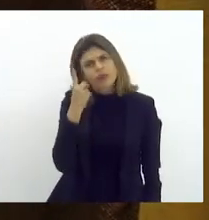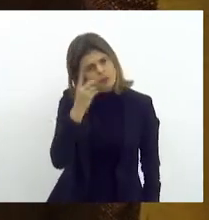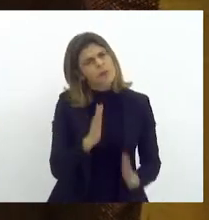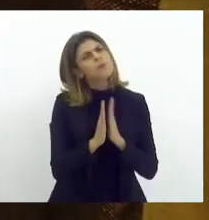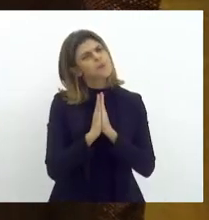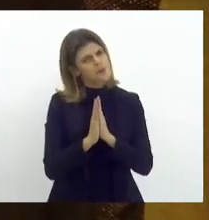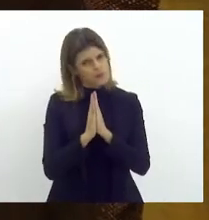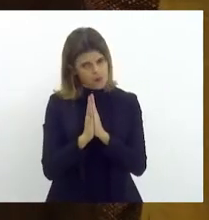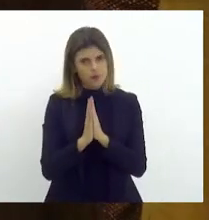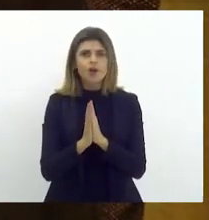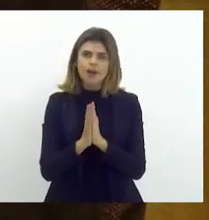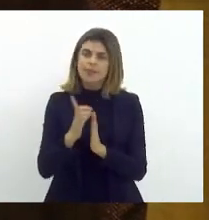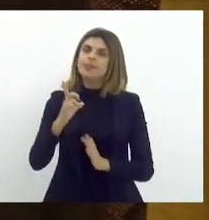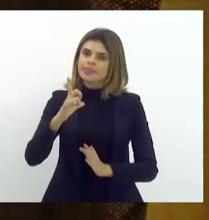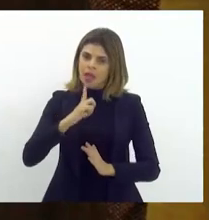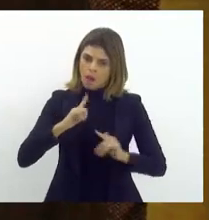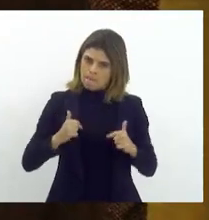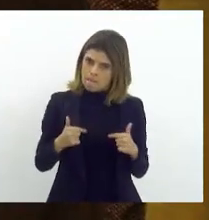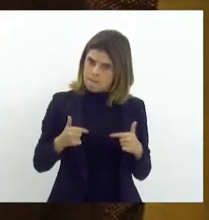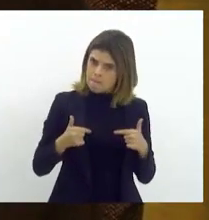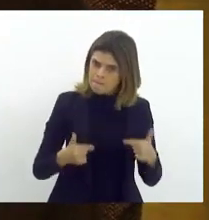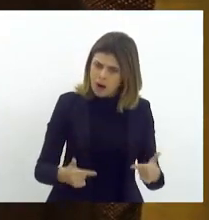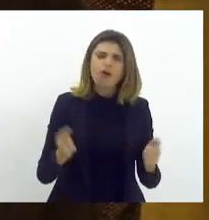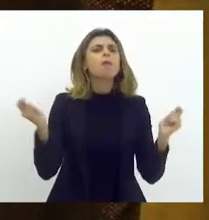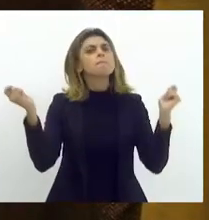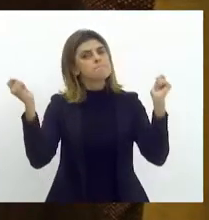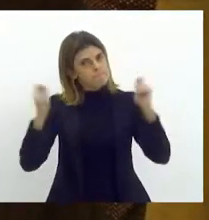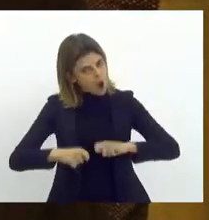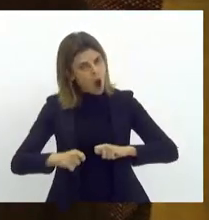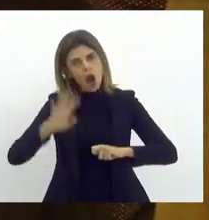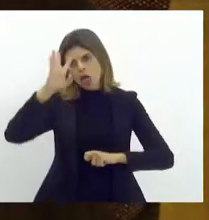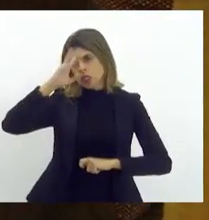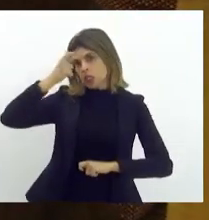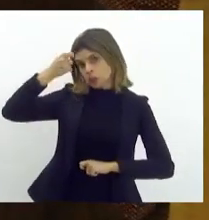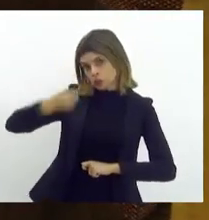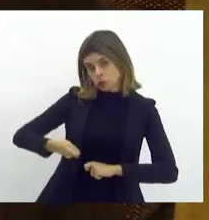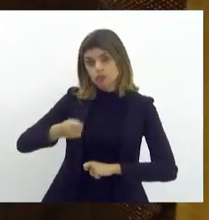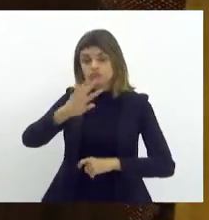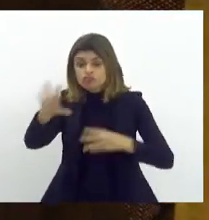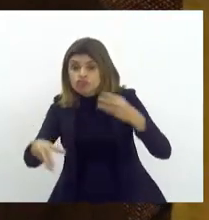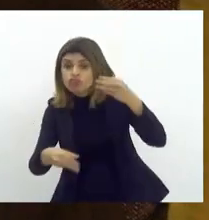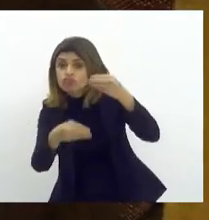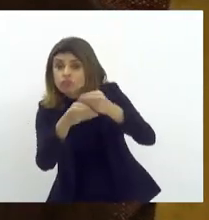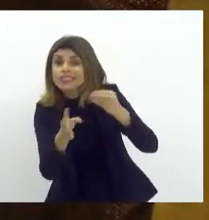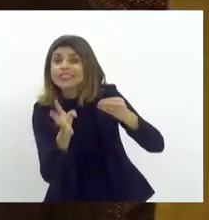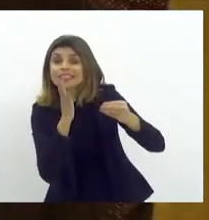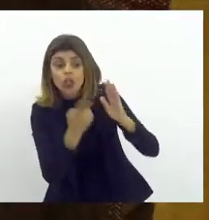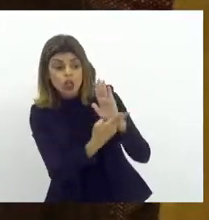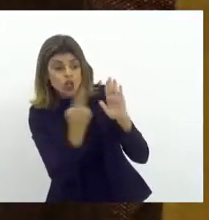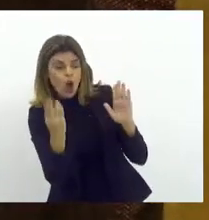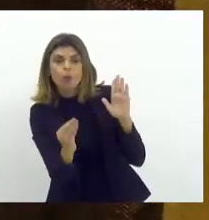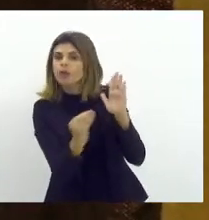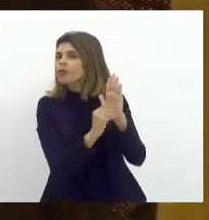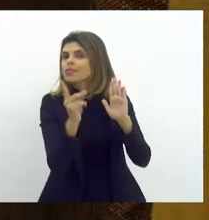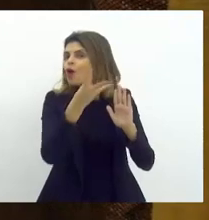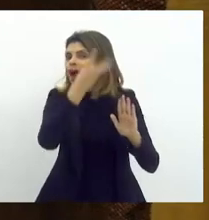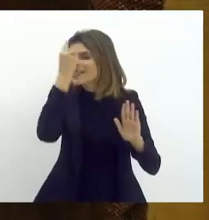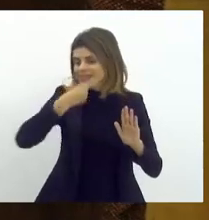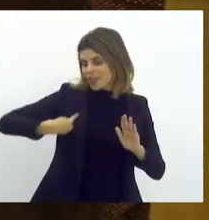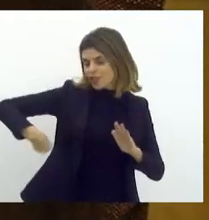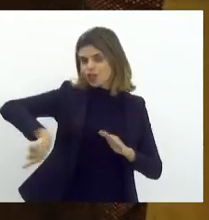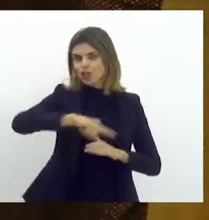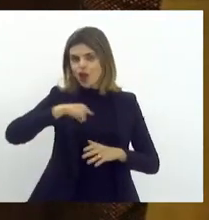que é os que tem a atuação que podem determinar a mesa a inclusão desses nomes que não se esqueça